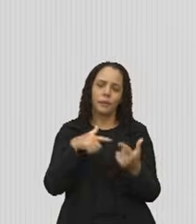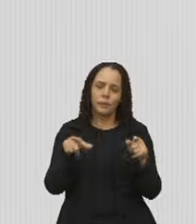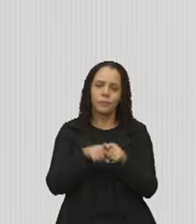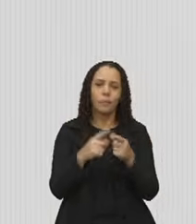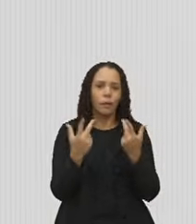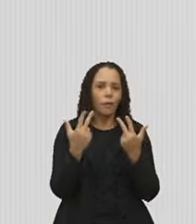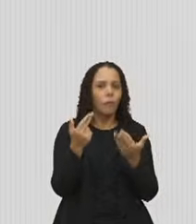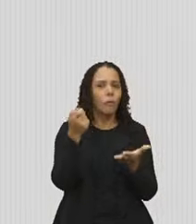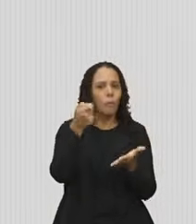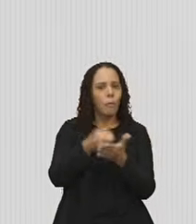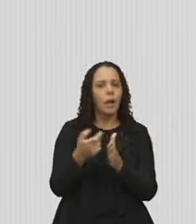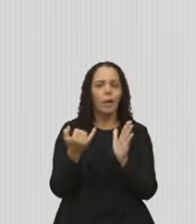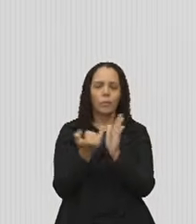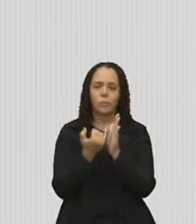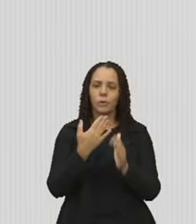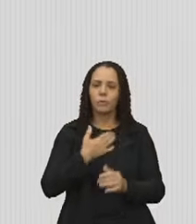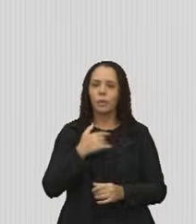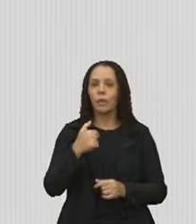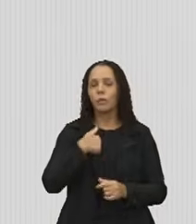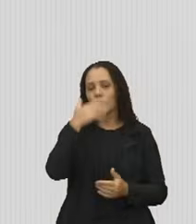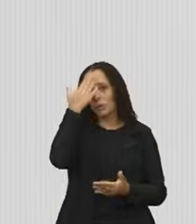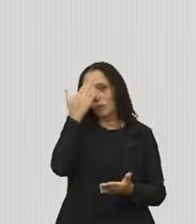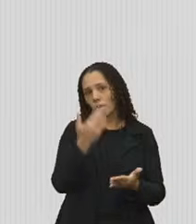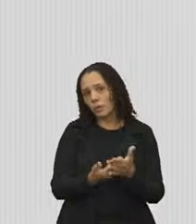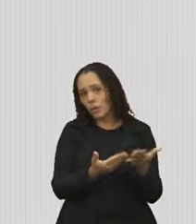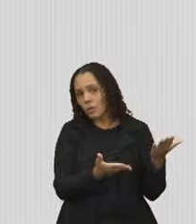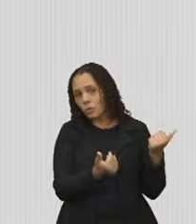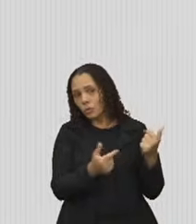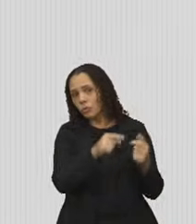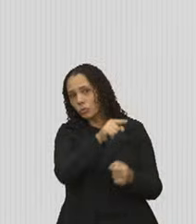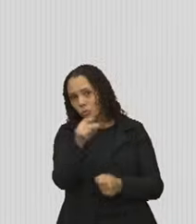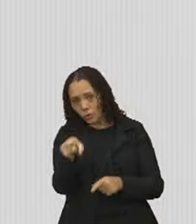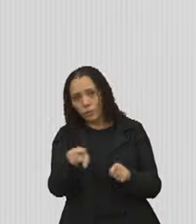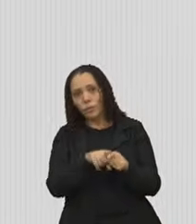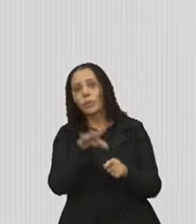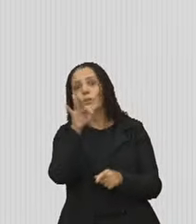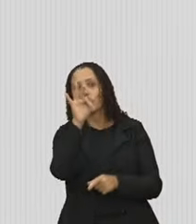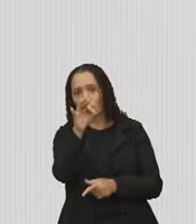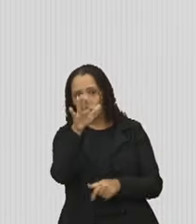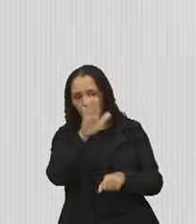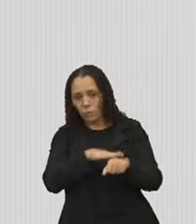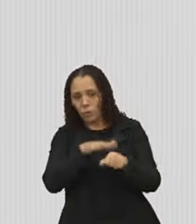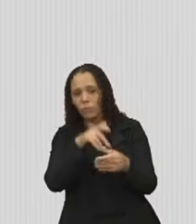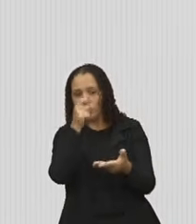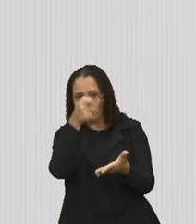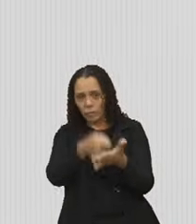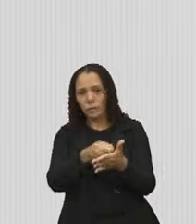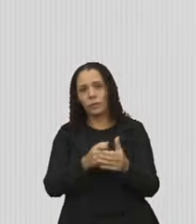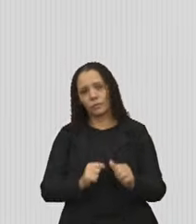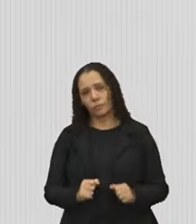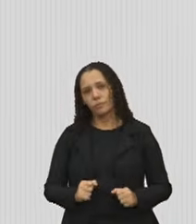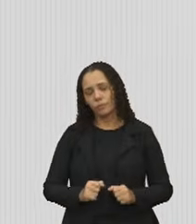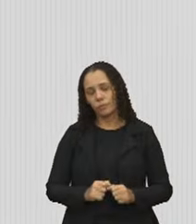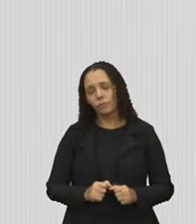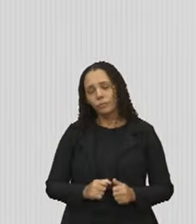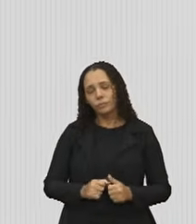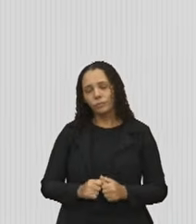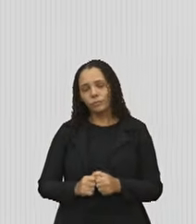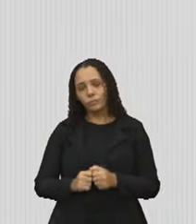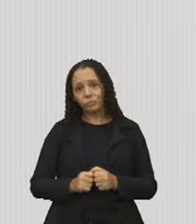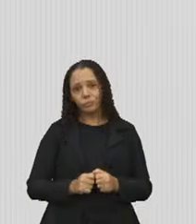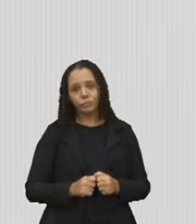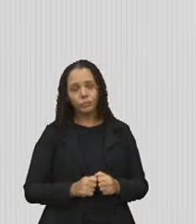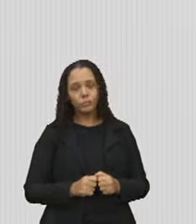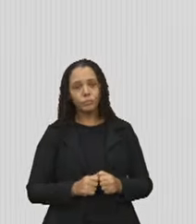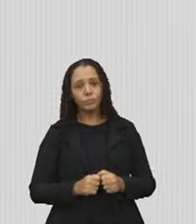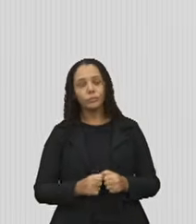impostos e creio que vocês futuramente pagarão também. Hoje os pais de vocês pagam, mas futuramente também serão pagadores de impostos.